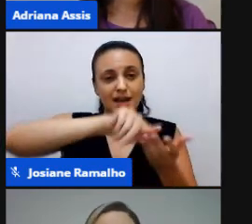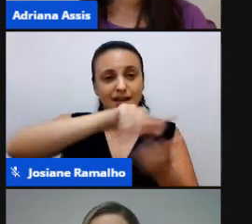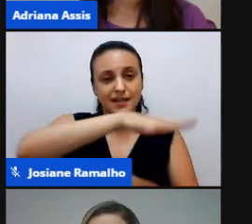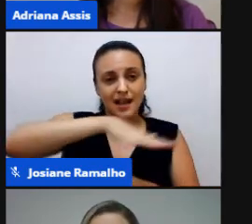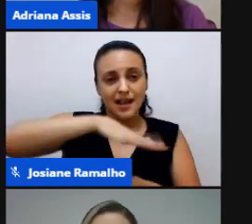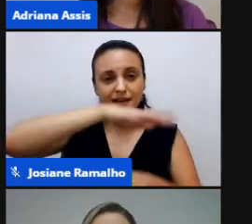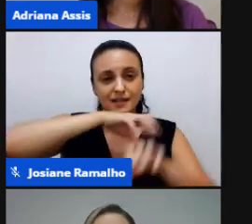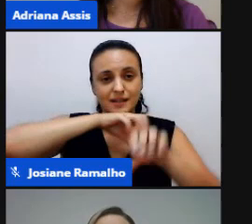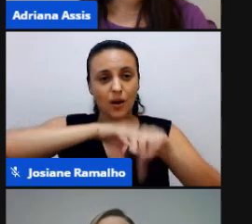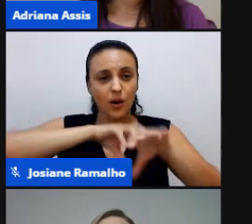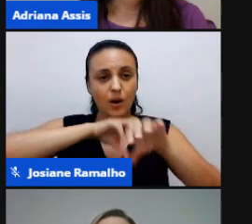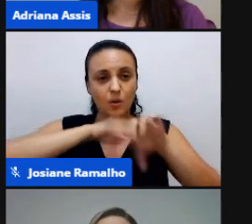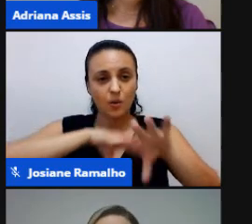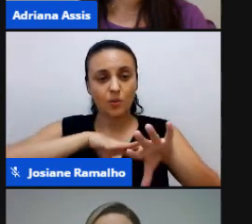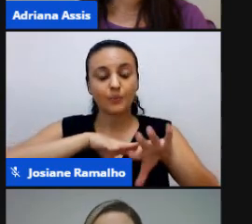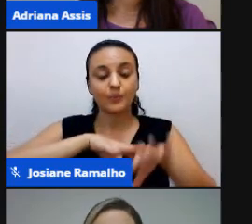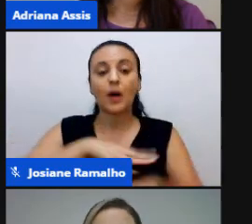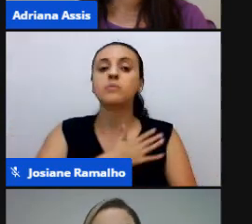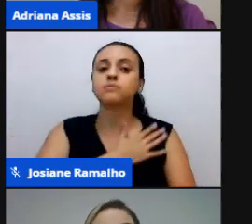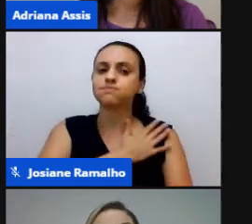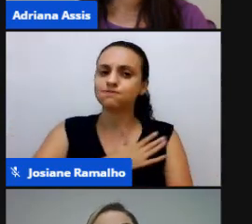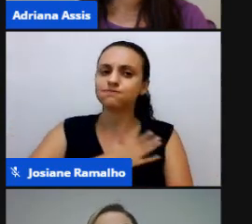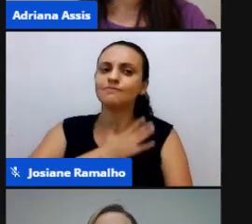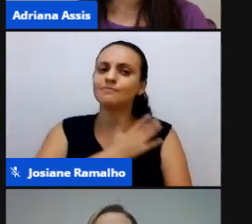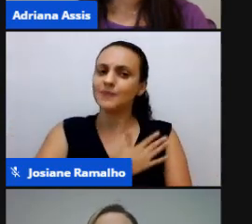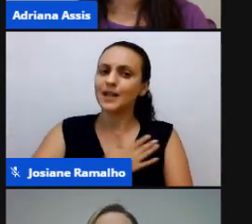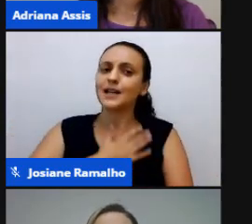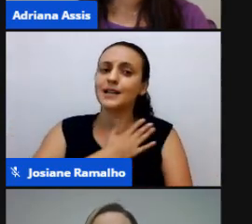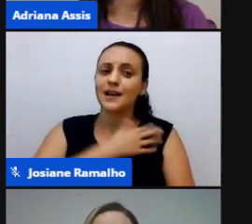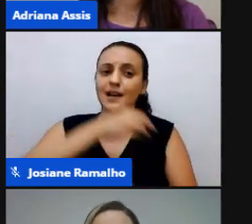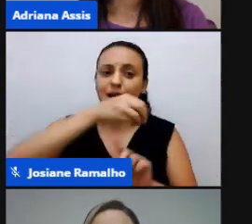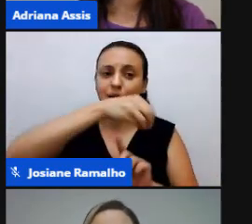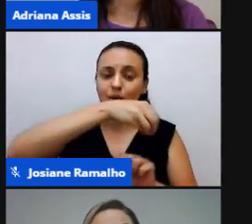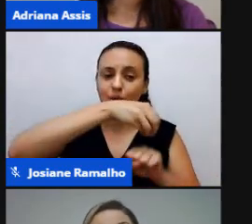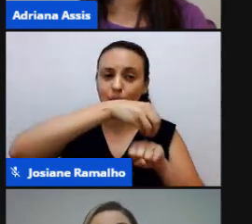um prazer compartilhar com você algumas